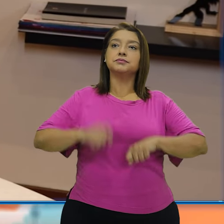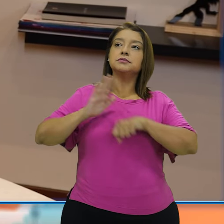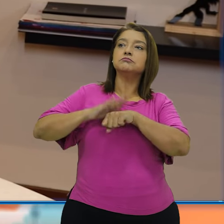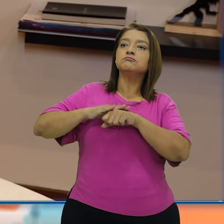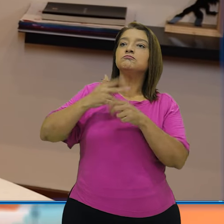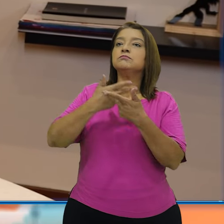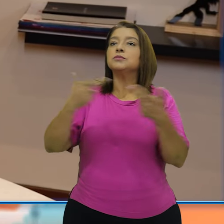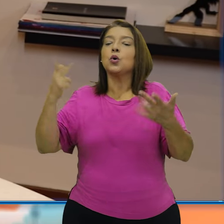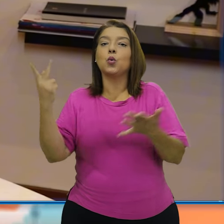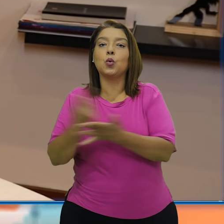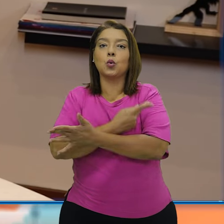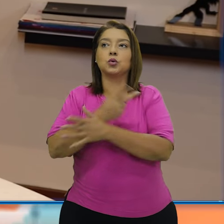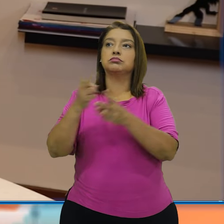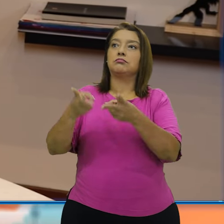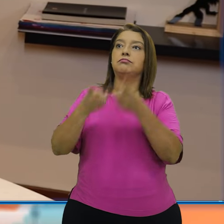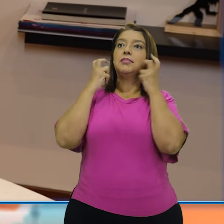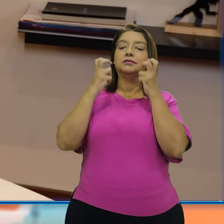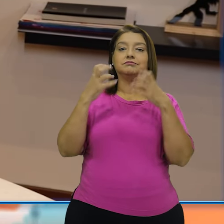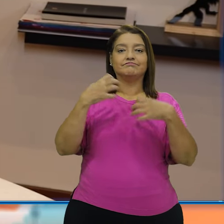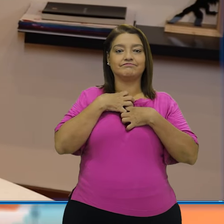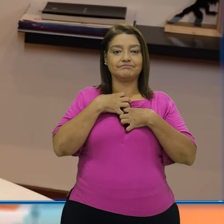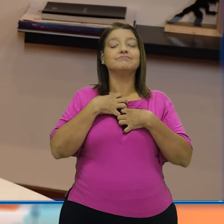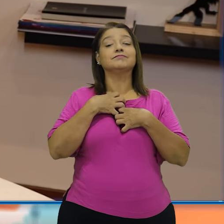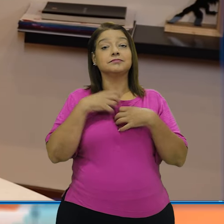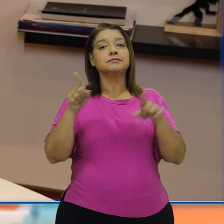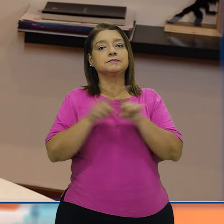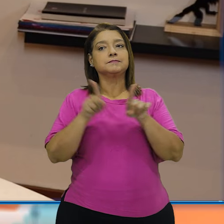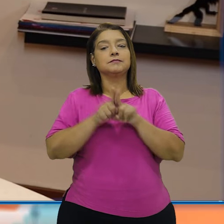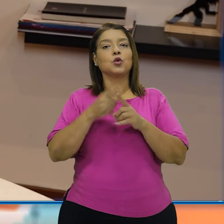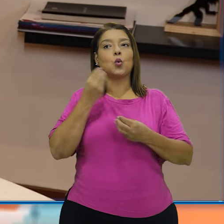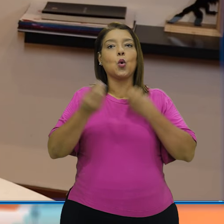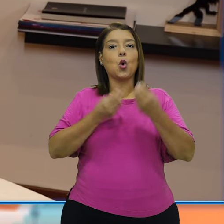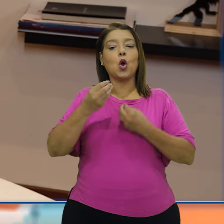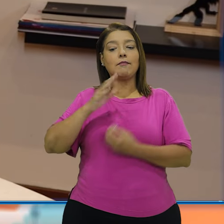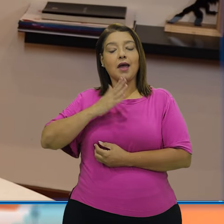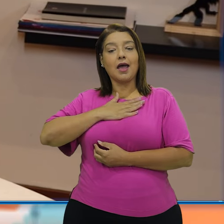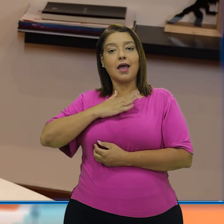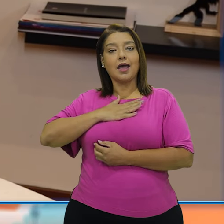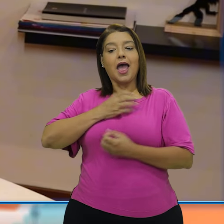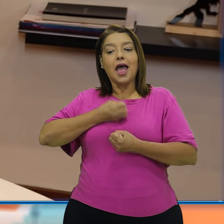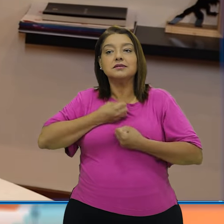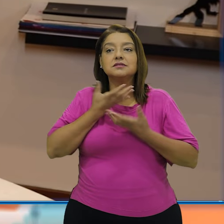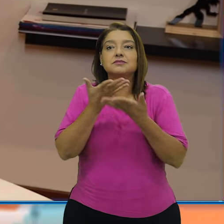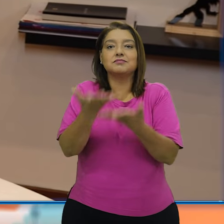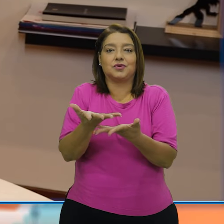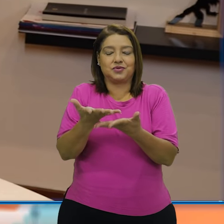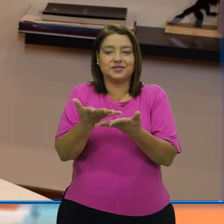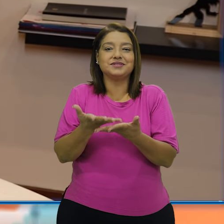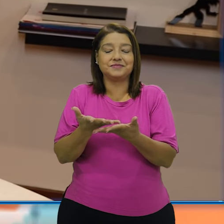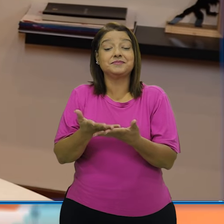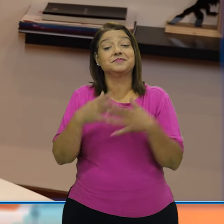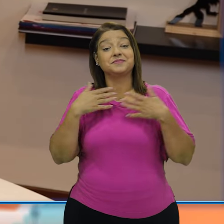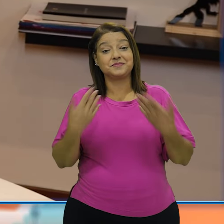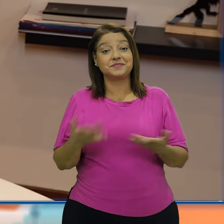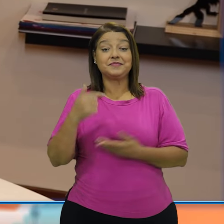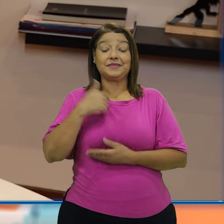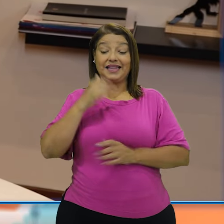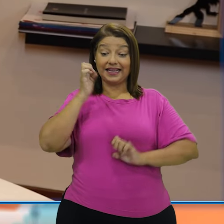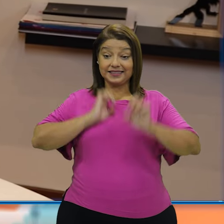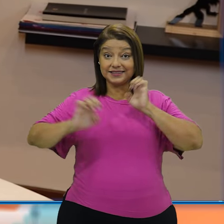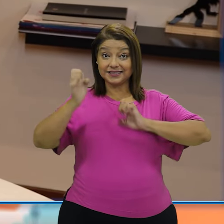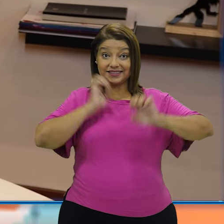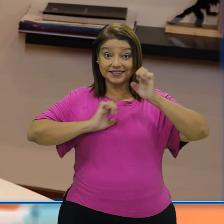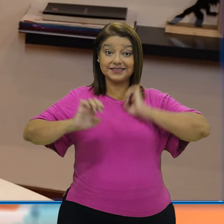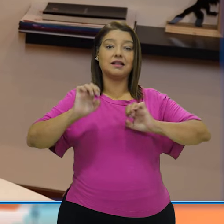essa situação percebida e a emitir a famosa resposta de luta ou fuga. Vale lembrar que a resposta ao estresse